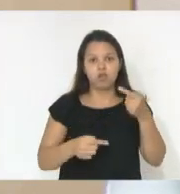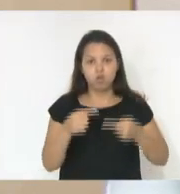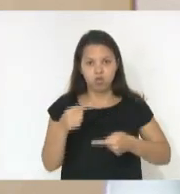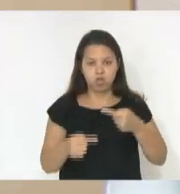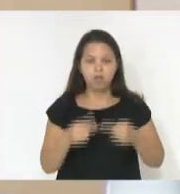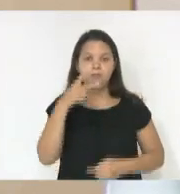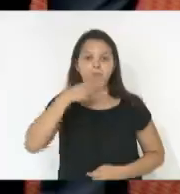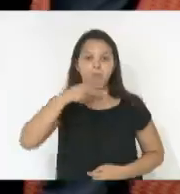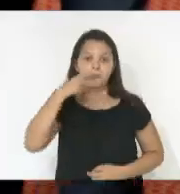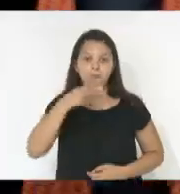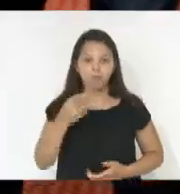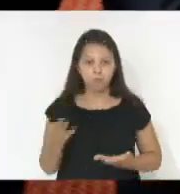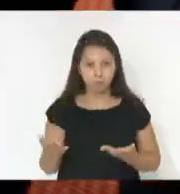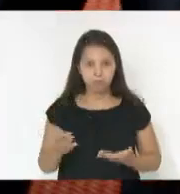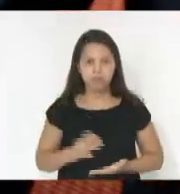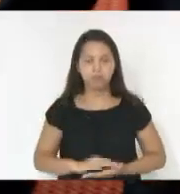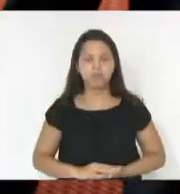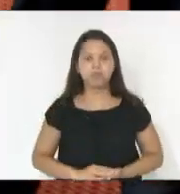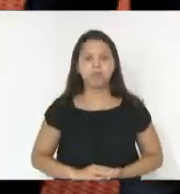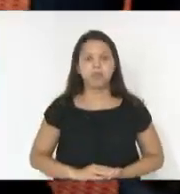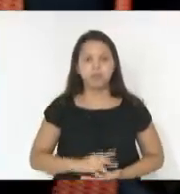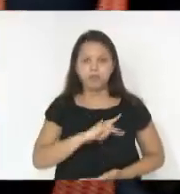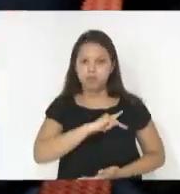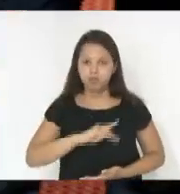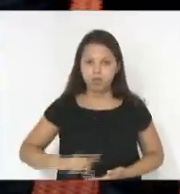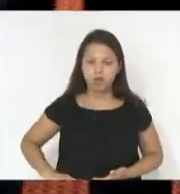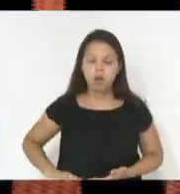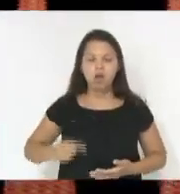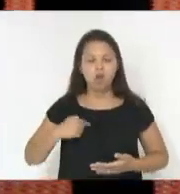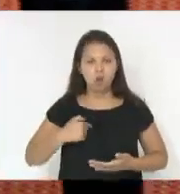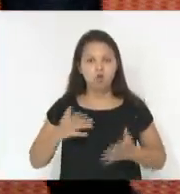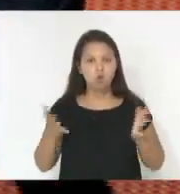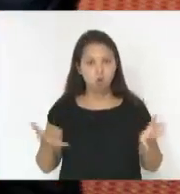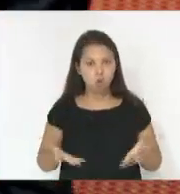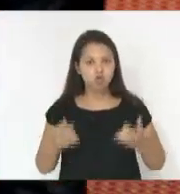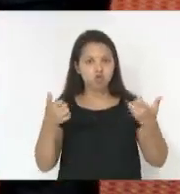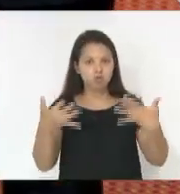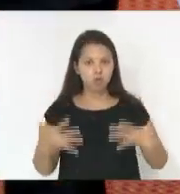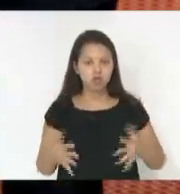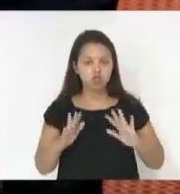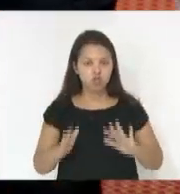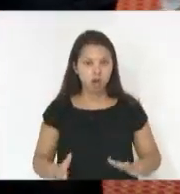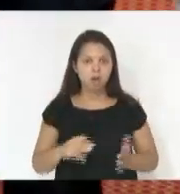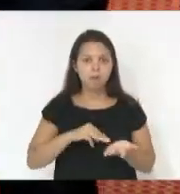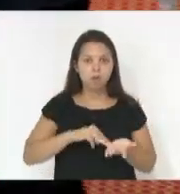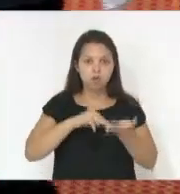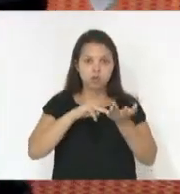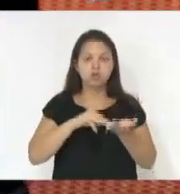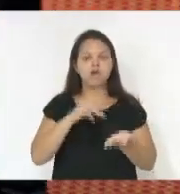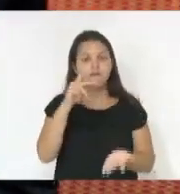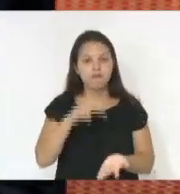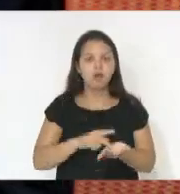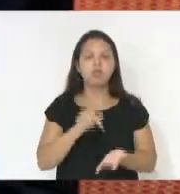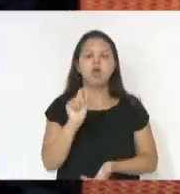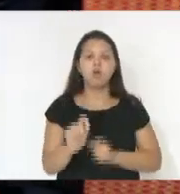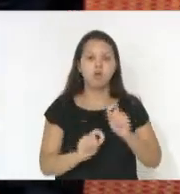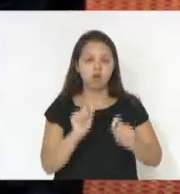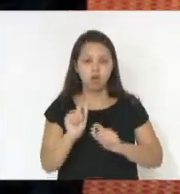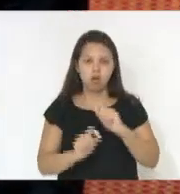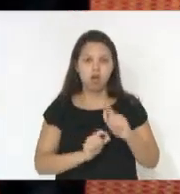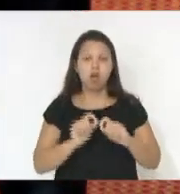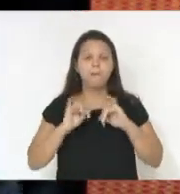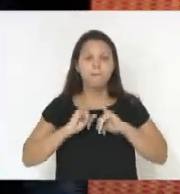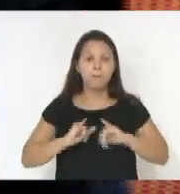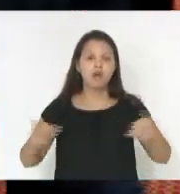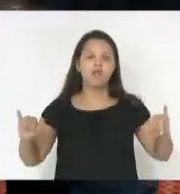deputado Kennedy Nunes. Senhor presidente, é como eu já falei hoje aqui, essa moção, na verdade, ela